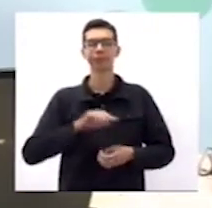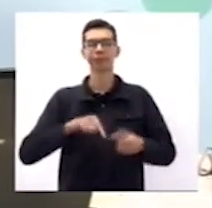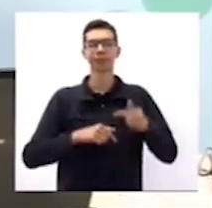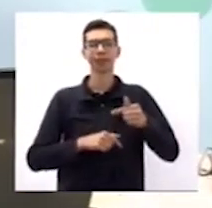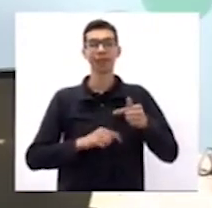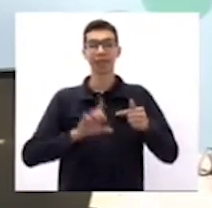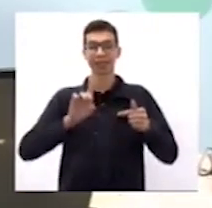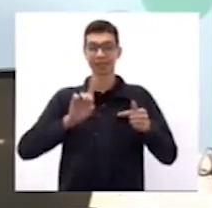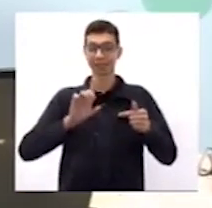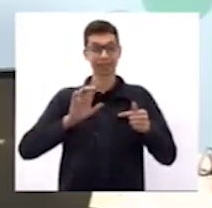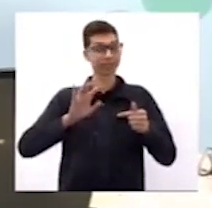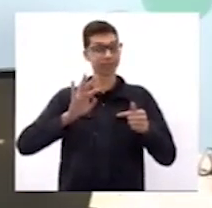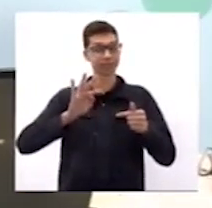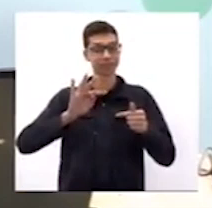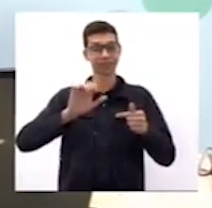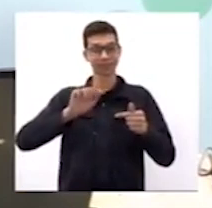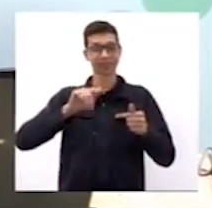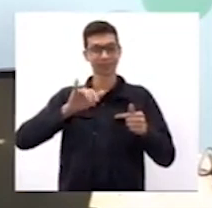e objetividade.